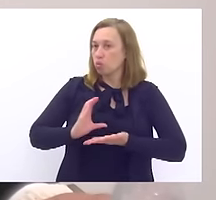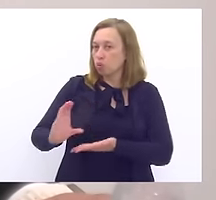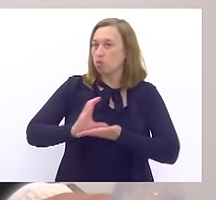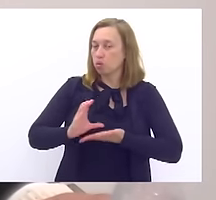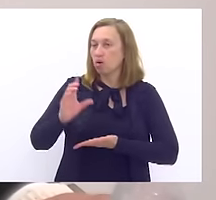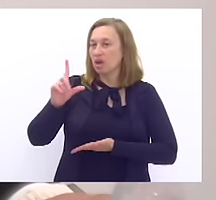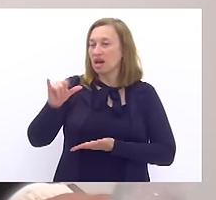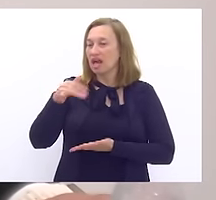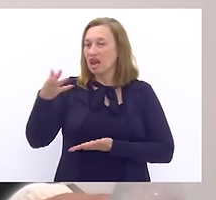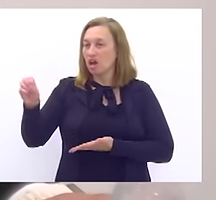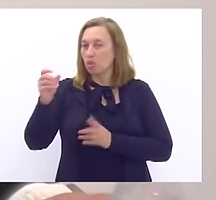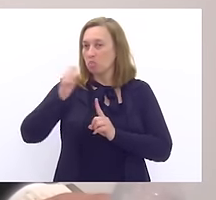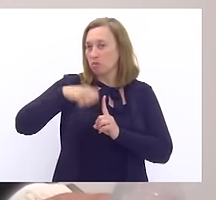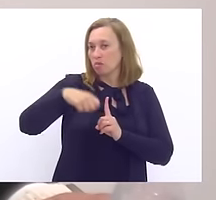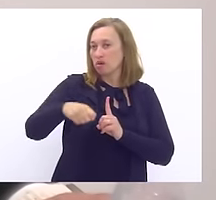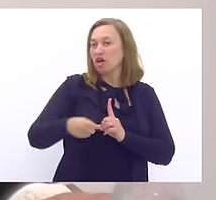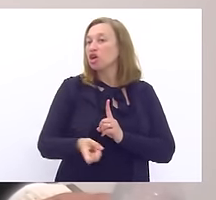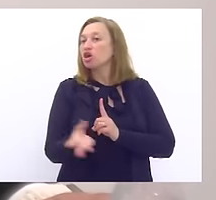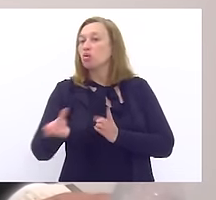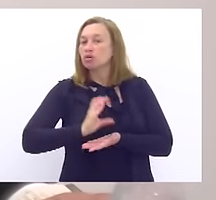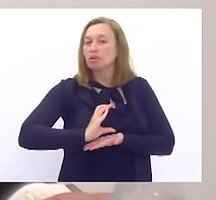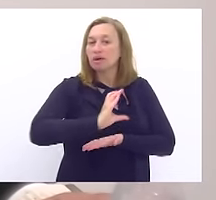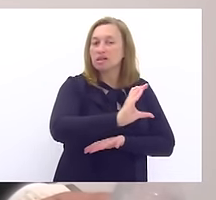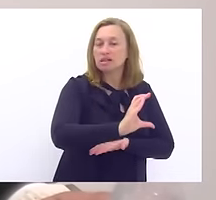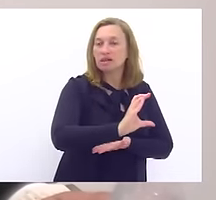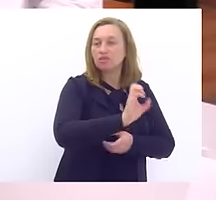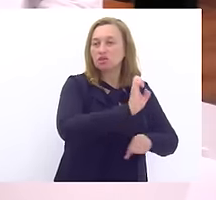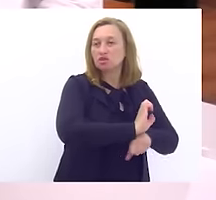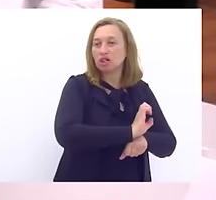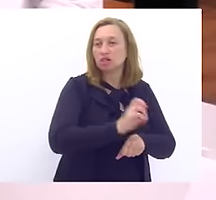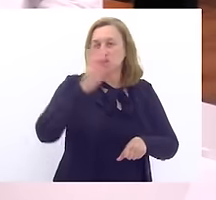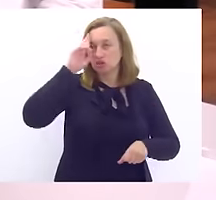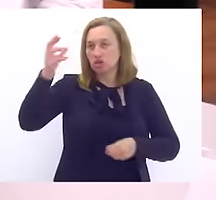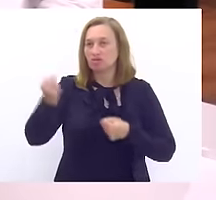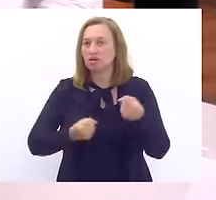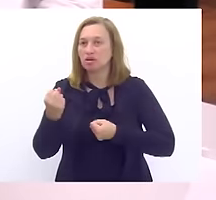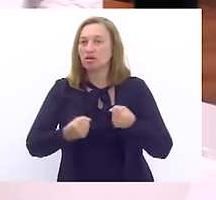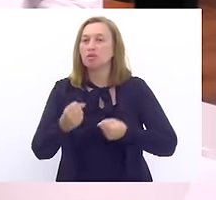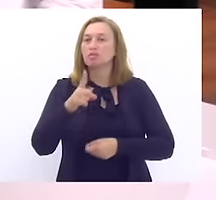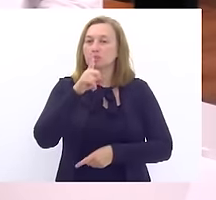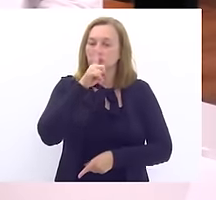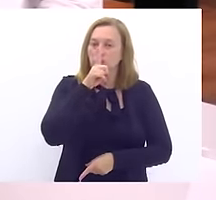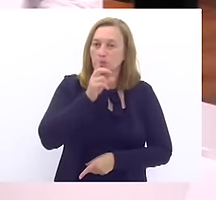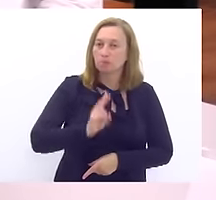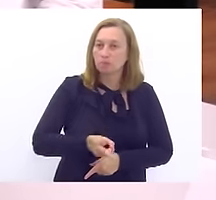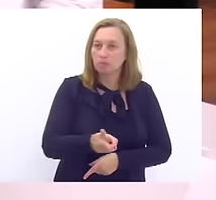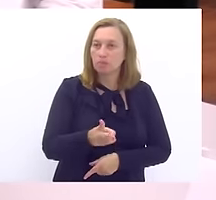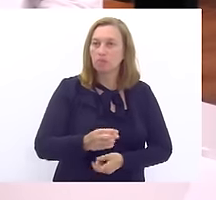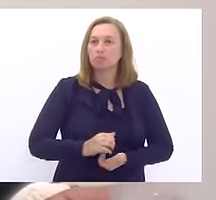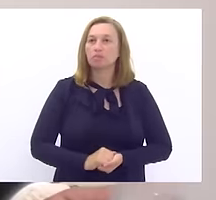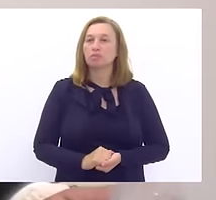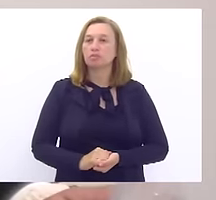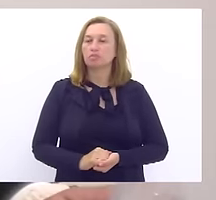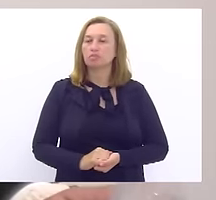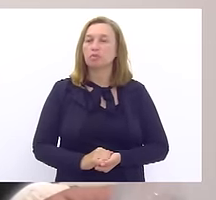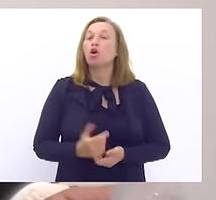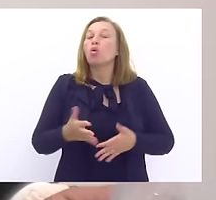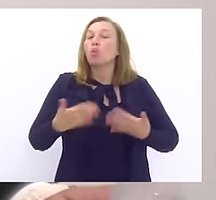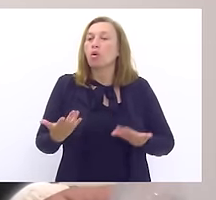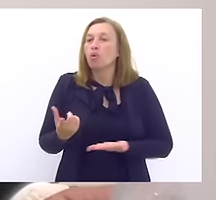leilões e quanto é repassado ao estado e aos proprietários de veículos Qual o